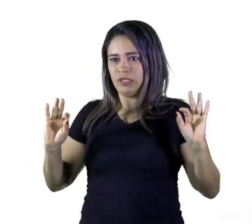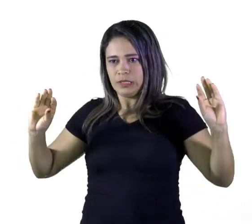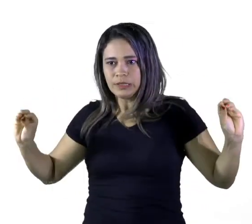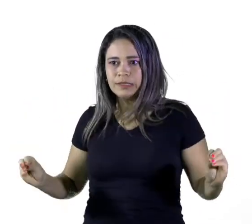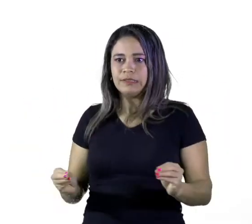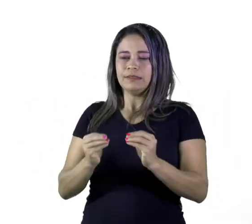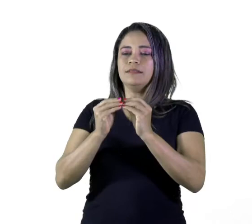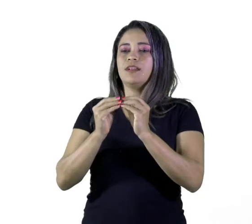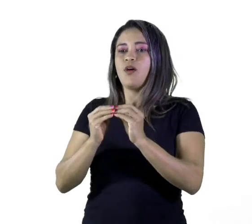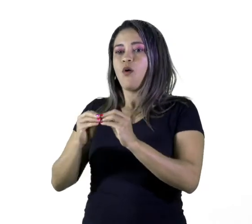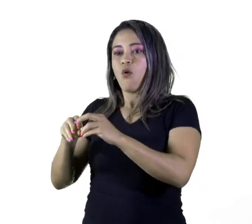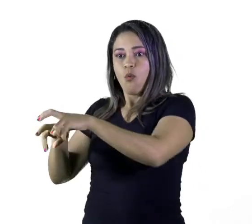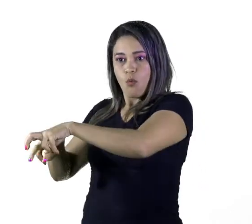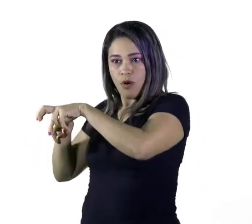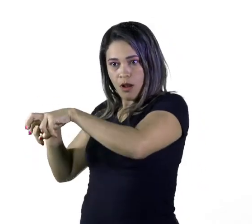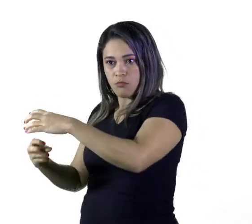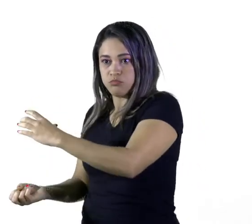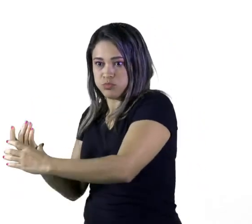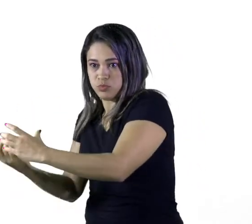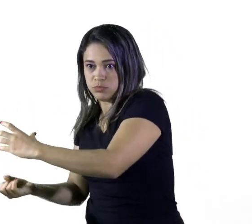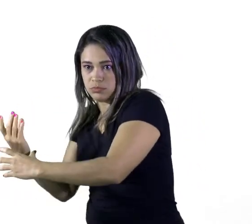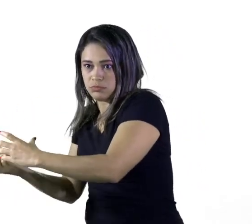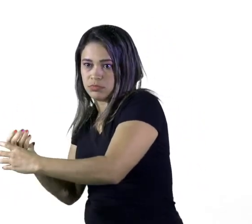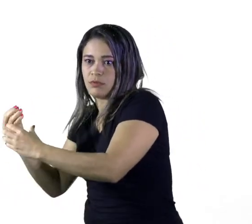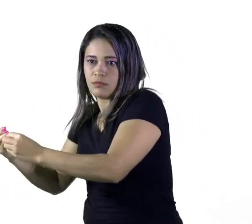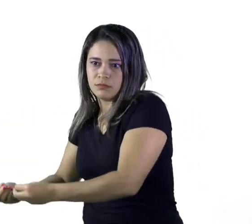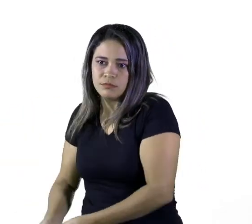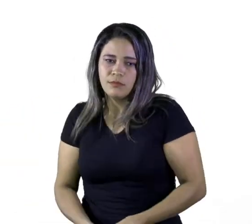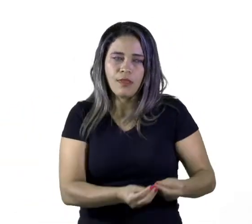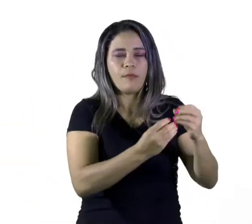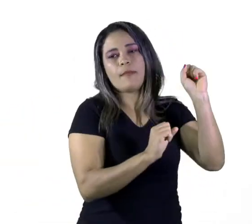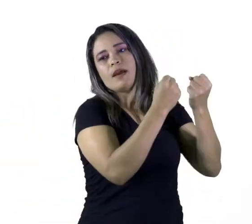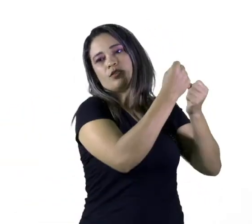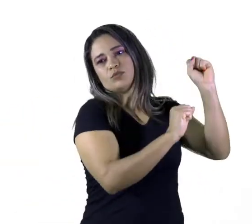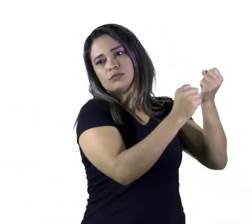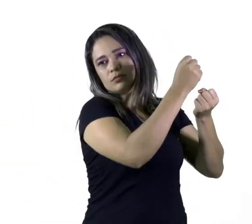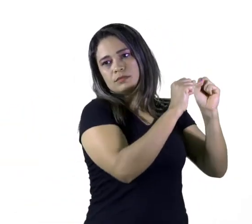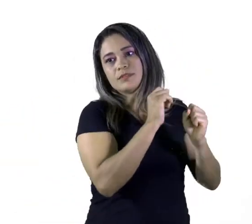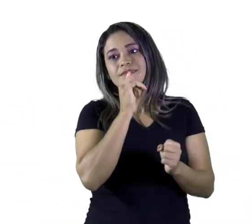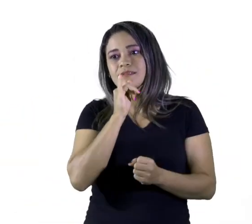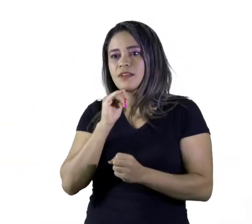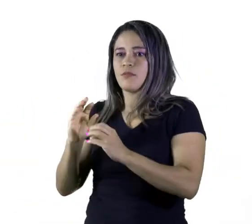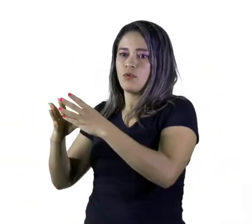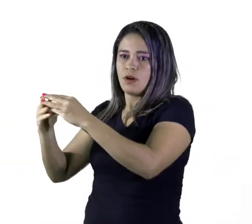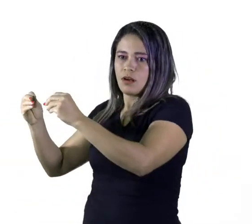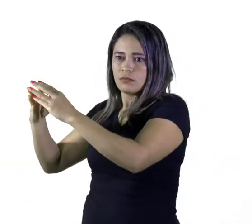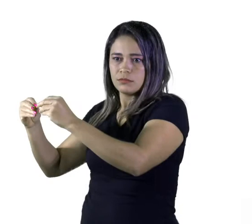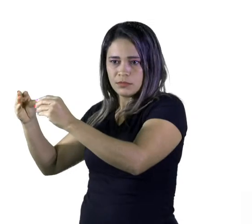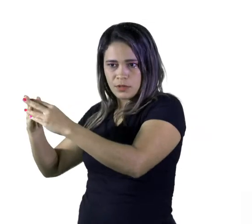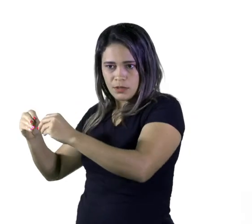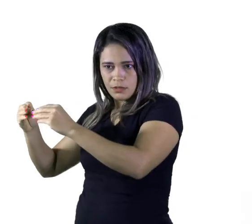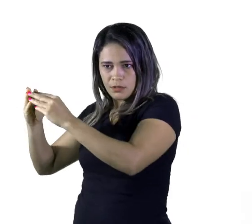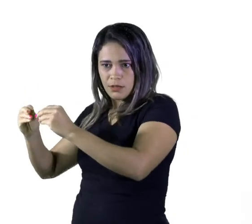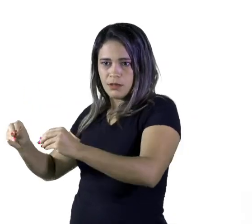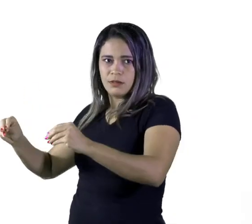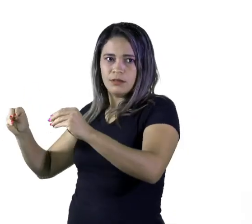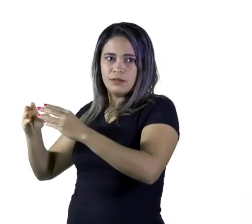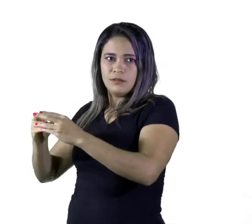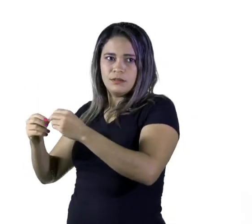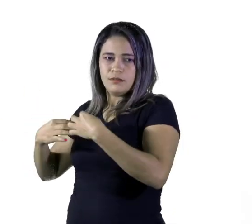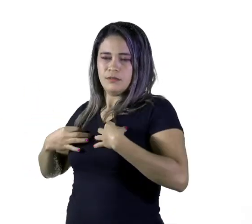e fornece a matéria-prima para a indústria. Exemplo, o algodão e as fibras para a